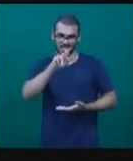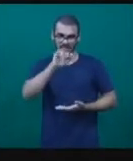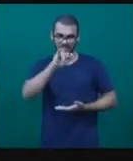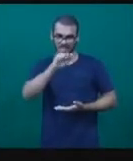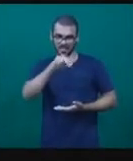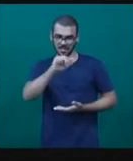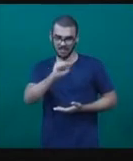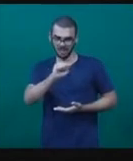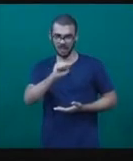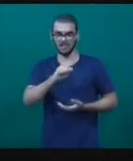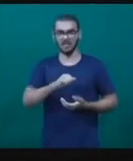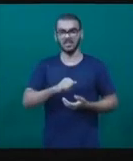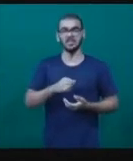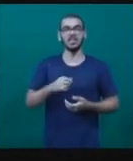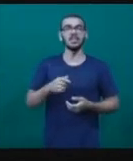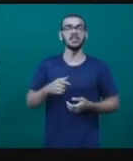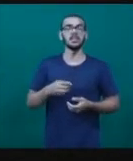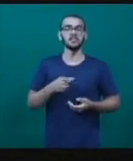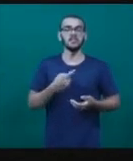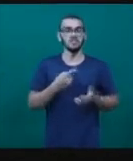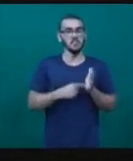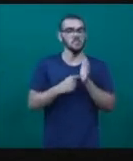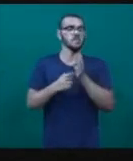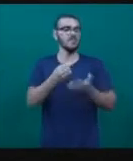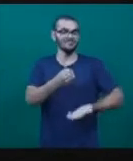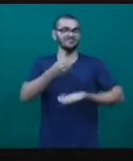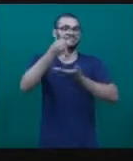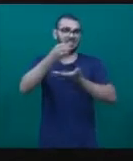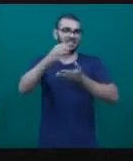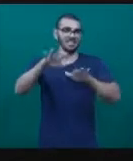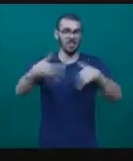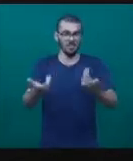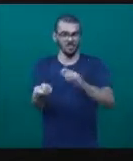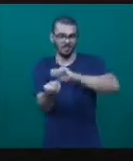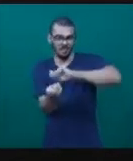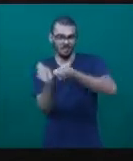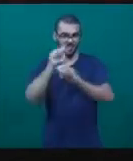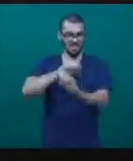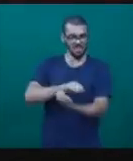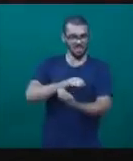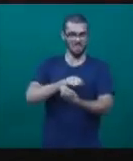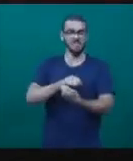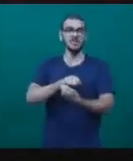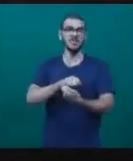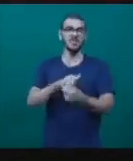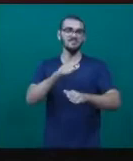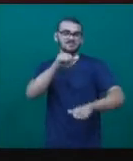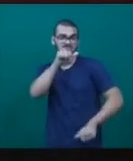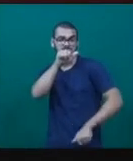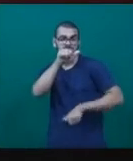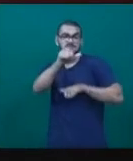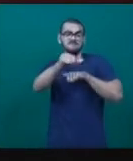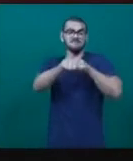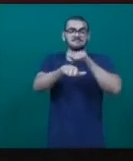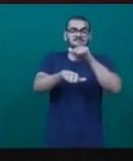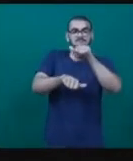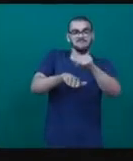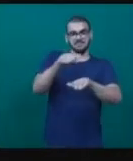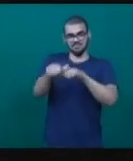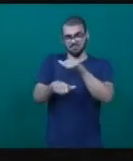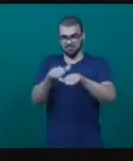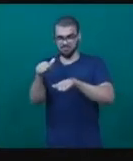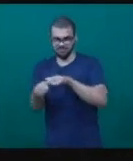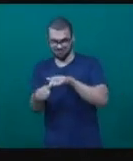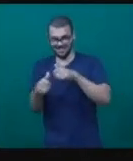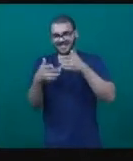Prêmio Jabuti, que ela e o Eduardo Rios adaptaram para a gente transformar nesse lugar um pouco